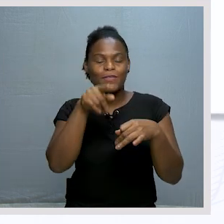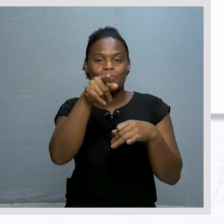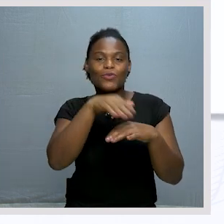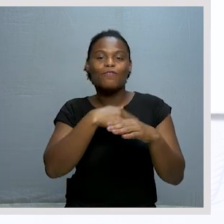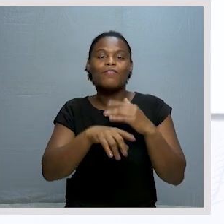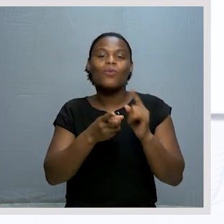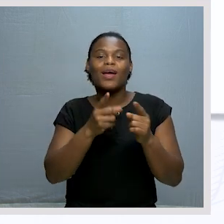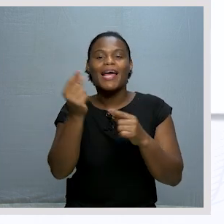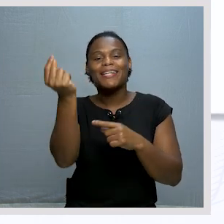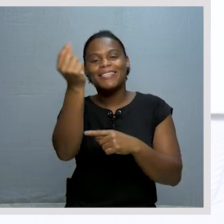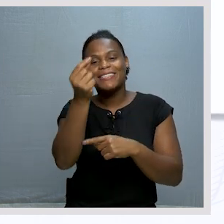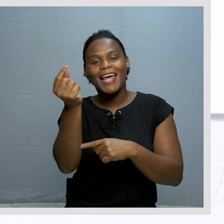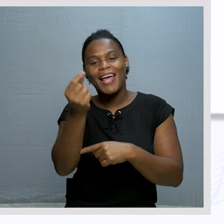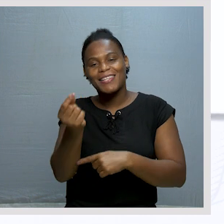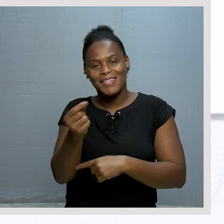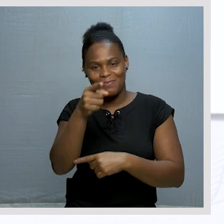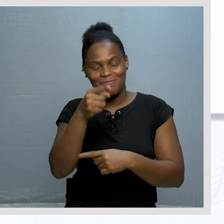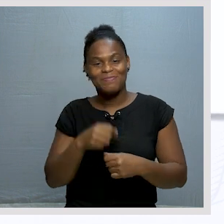quê? Desenhar.